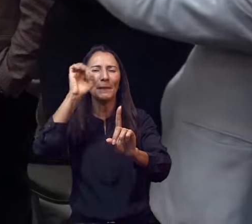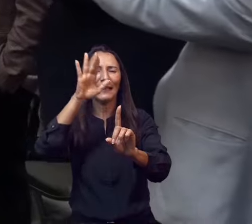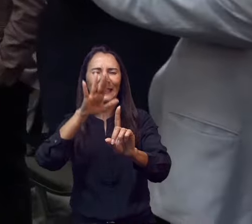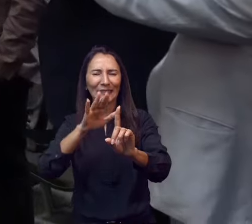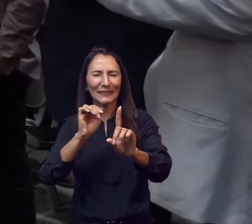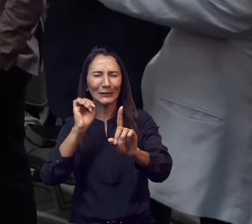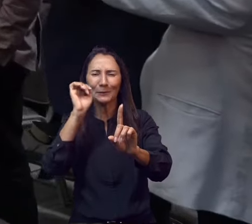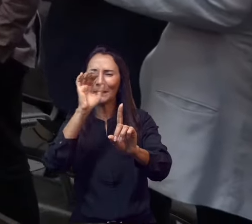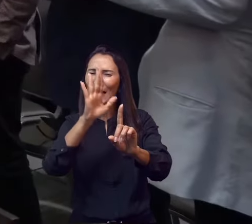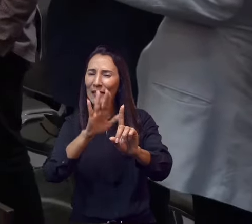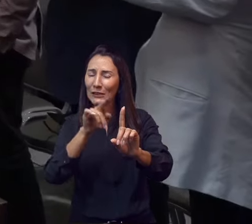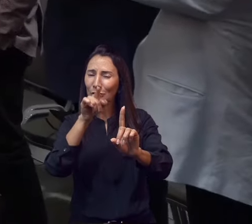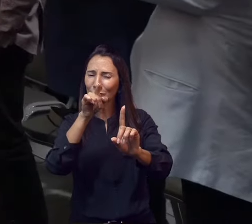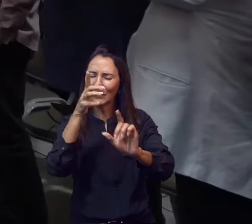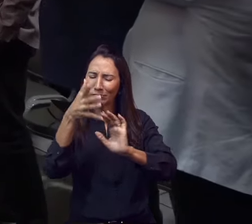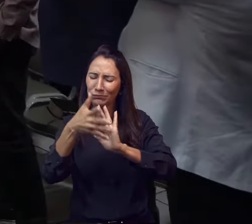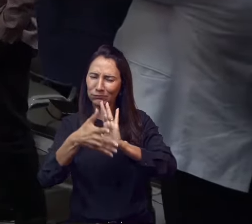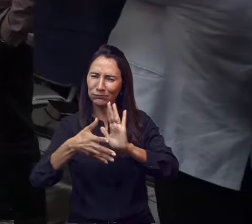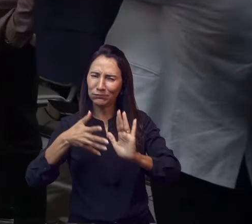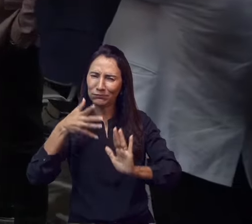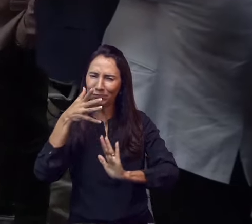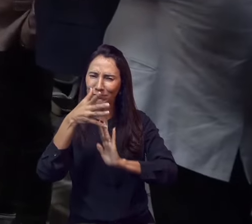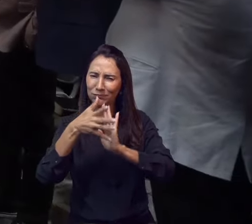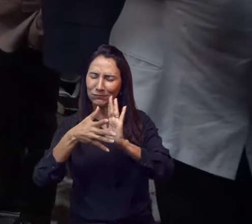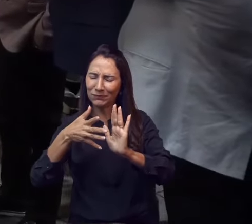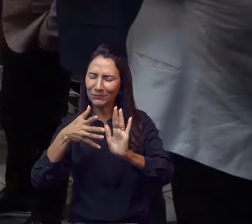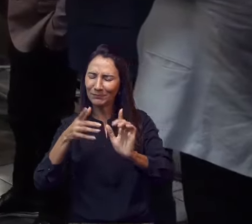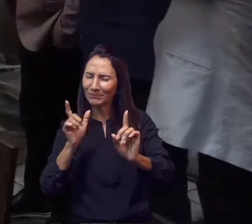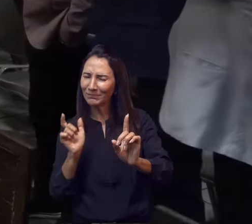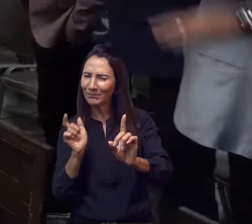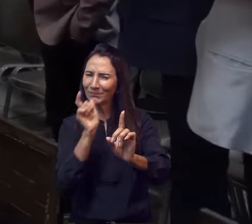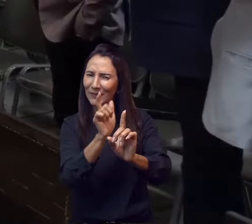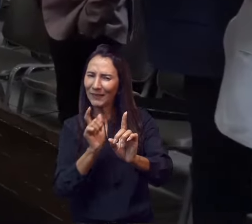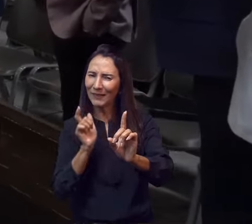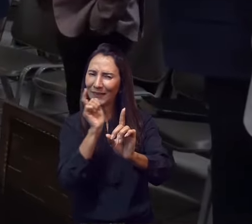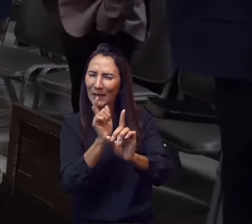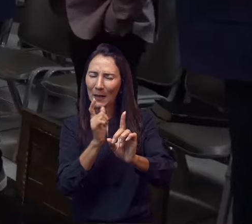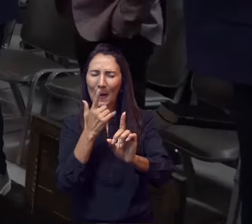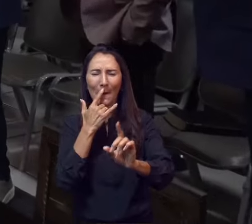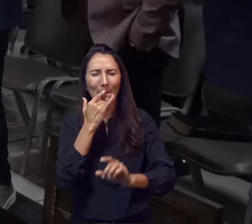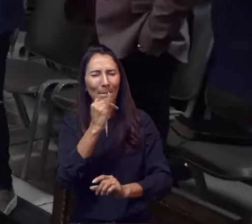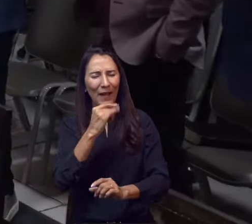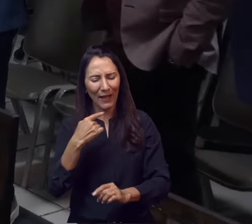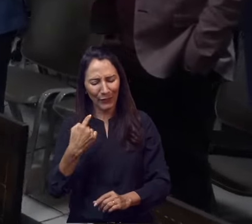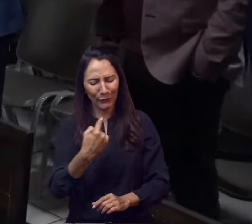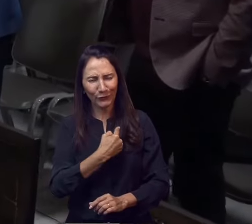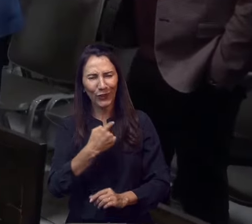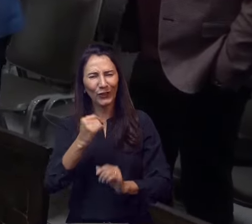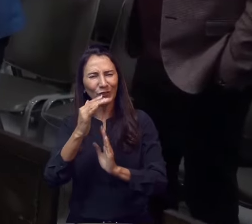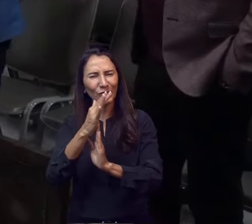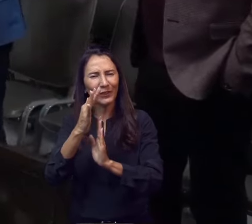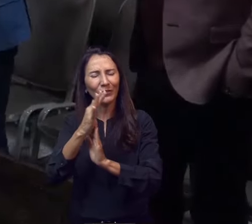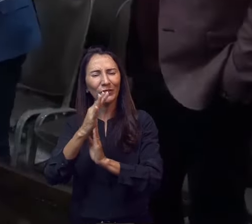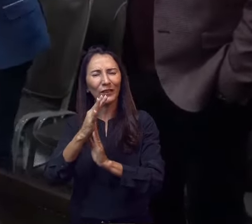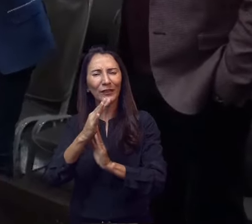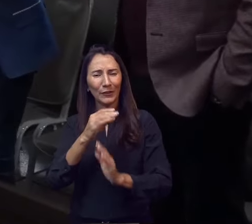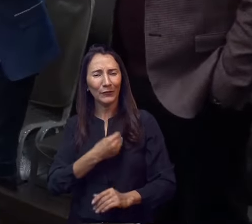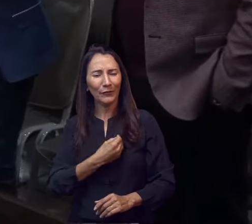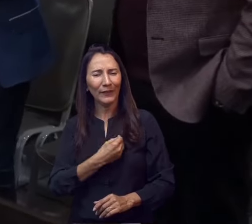voz está sendo errada nos céus pai nós te louvamos pela vida desse homem o homem que a palavra do senhor